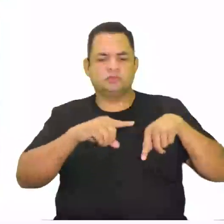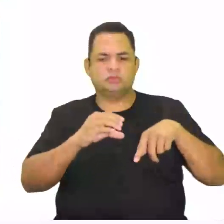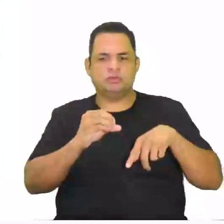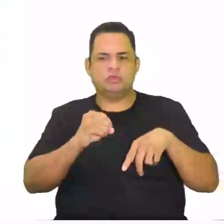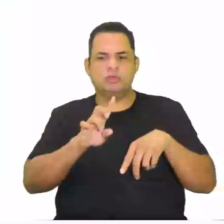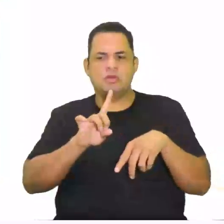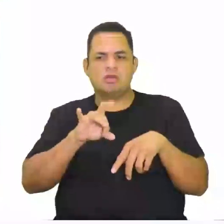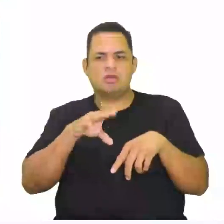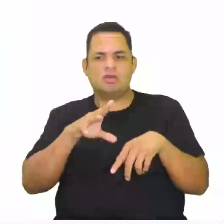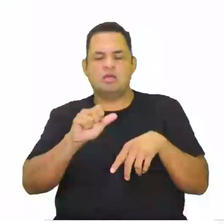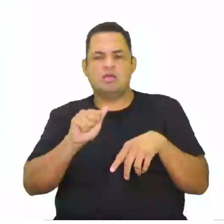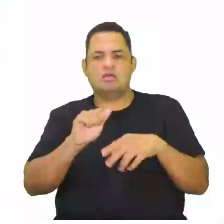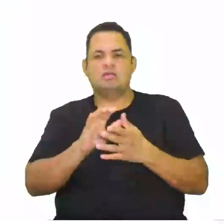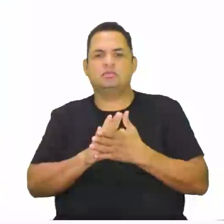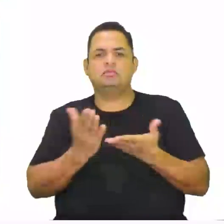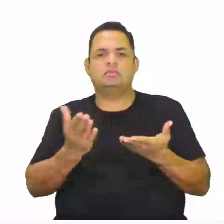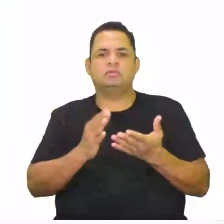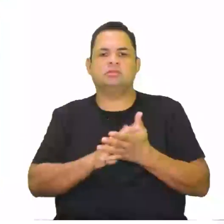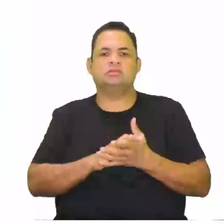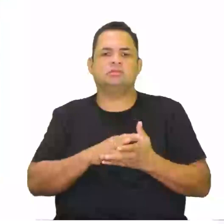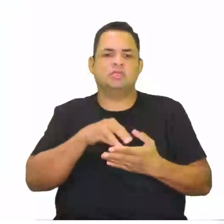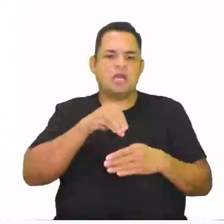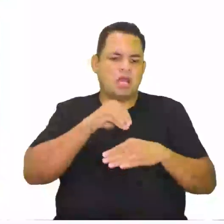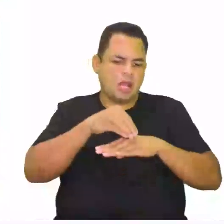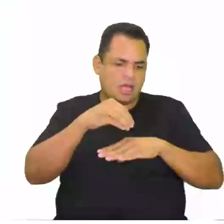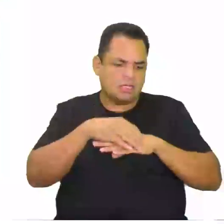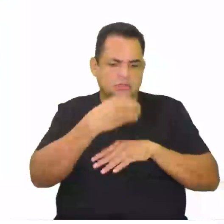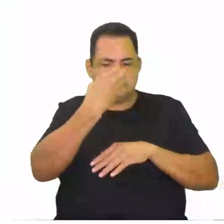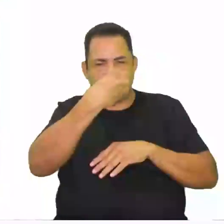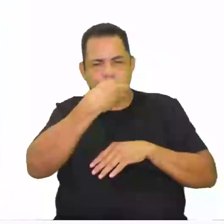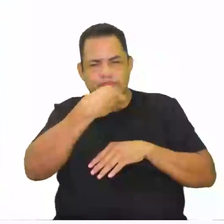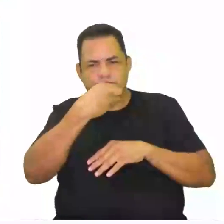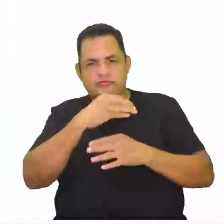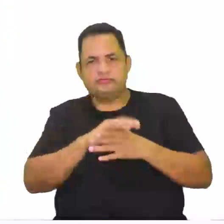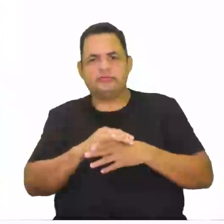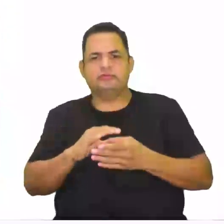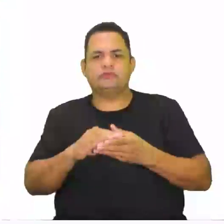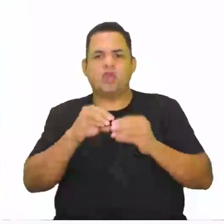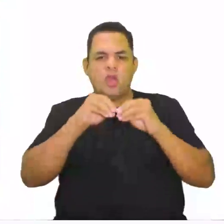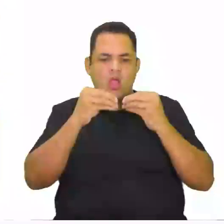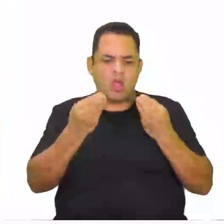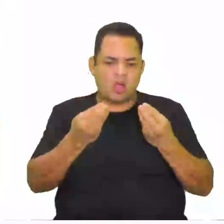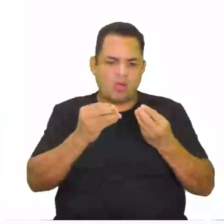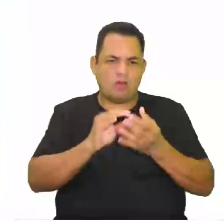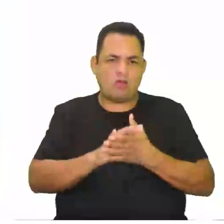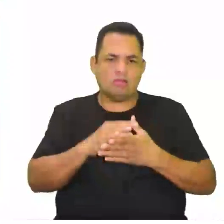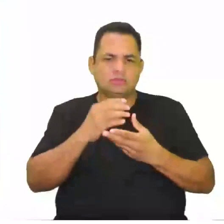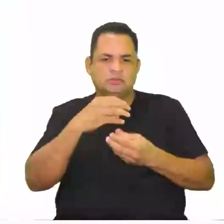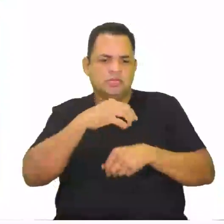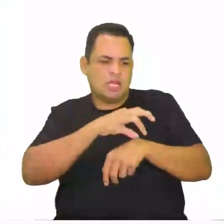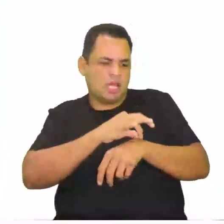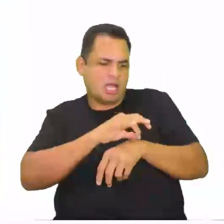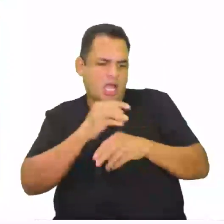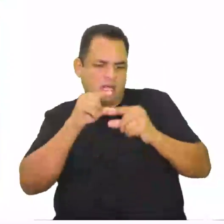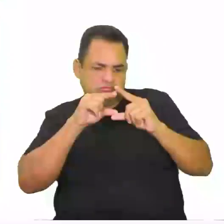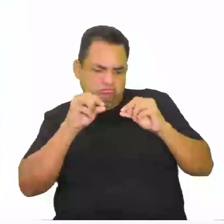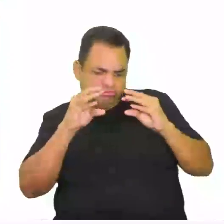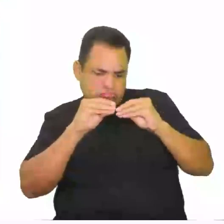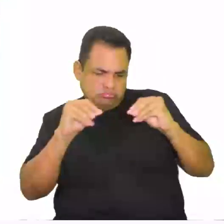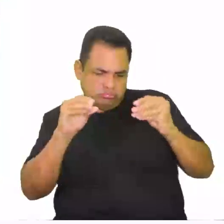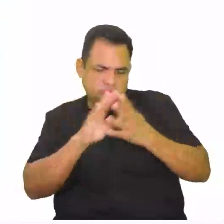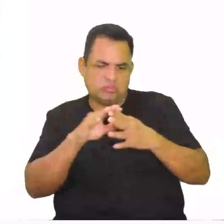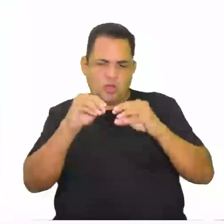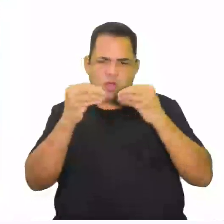orgânica do lixo que a gente vê lá, casca de fruta, casca de ovos, resto de carne,